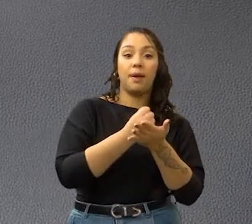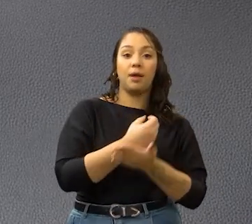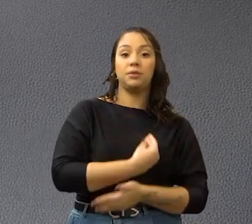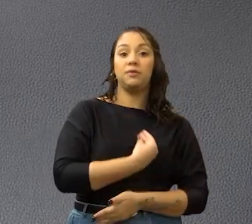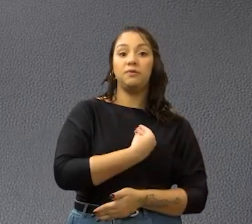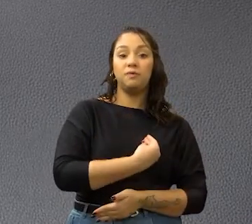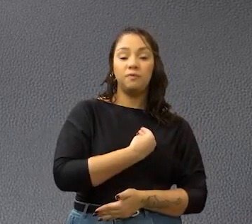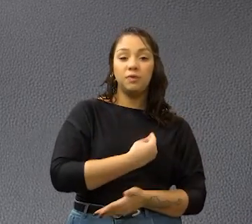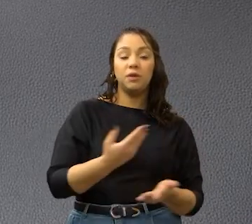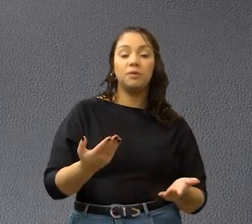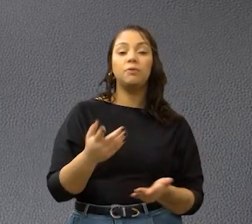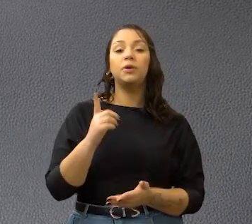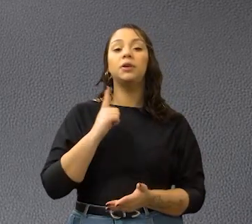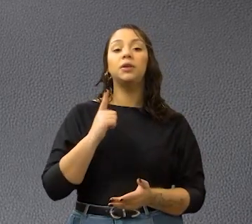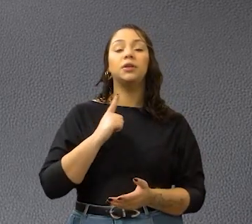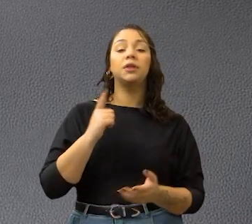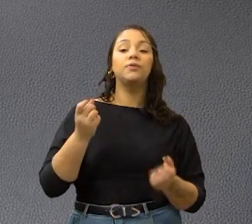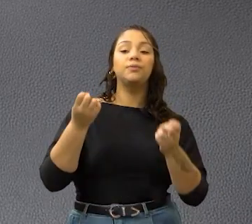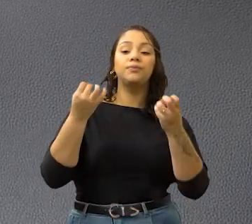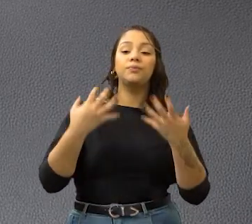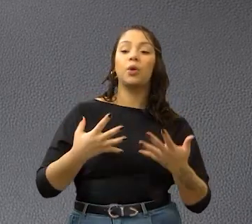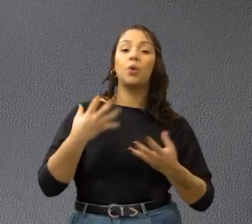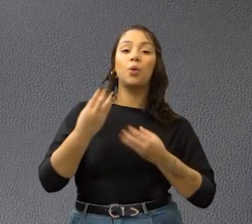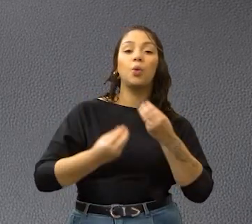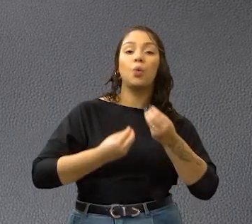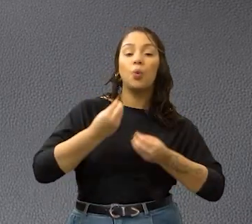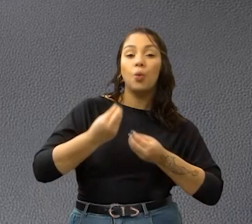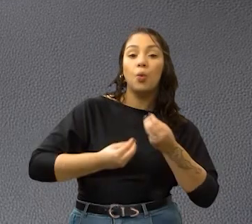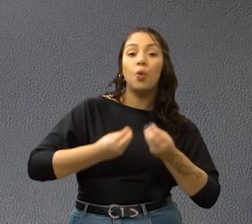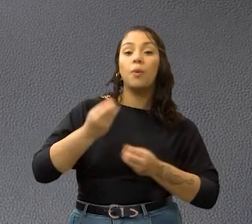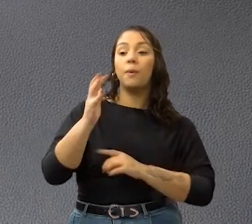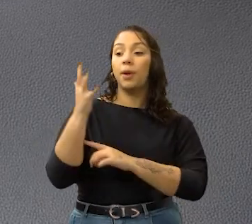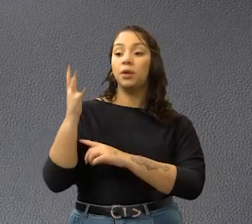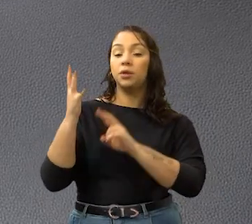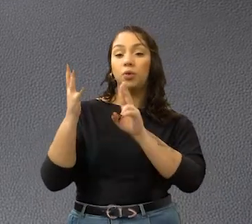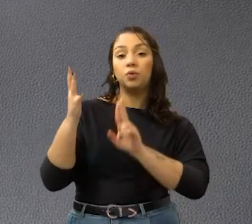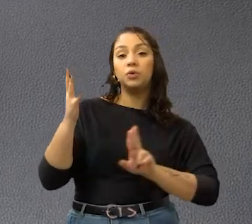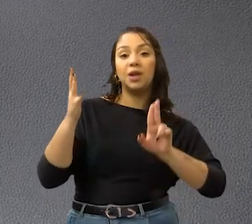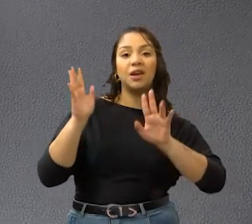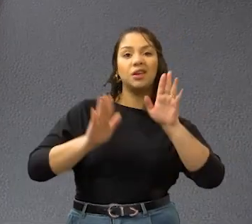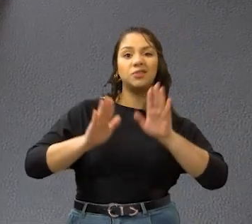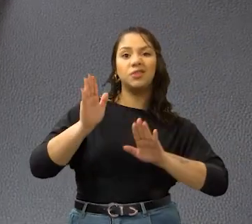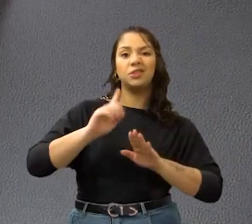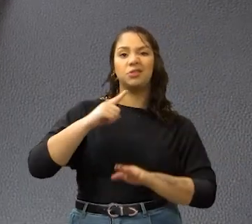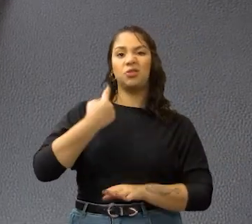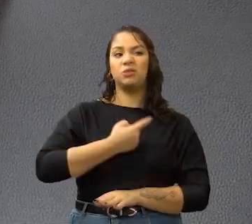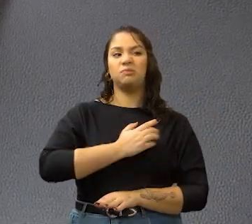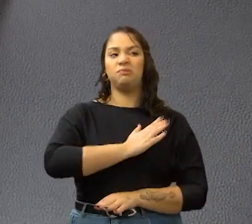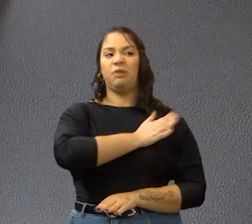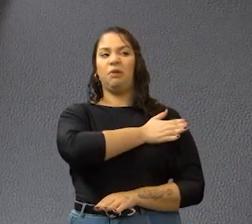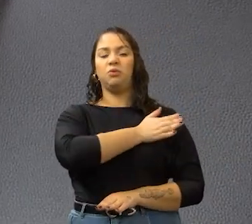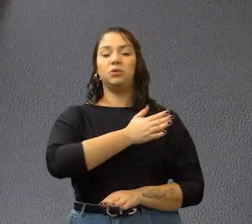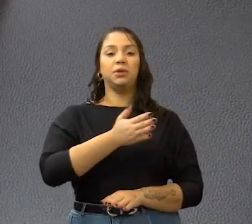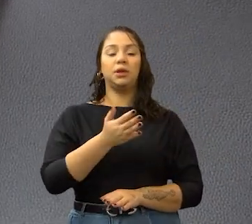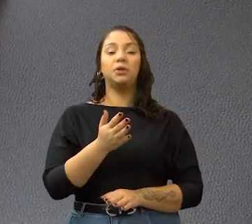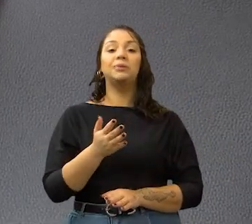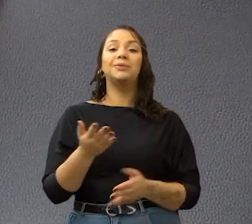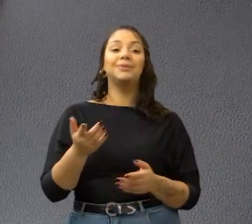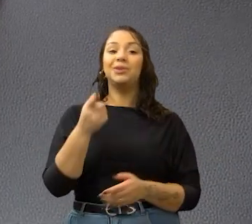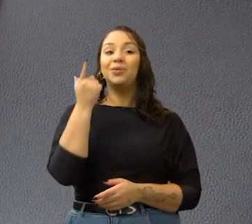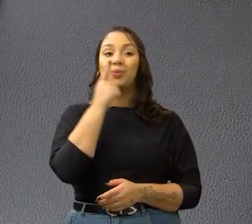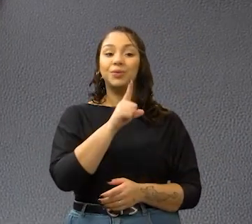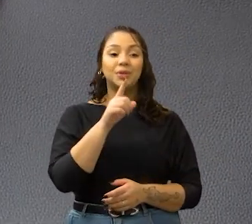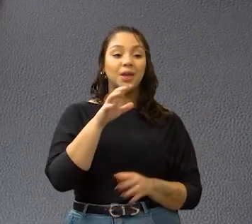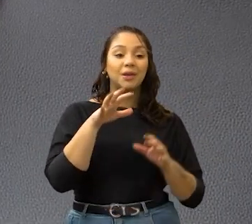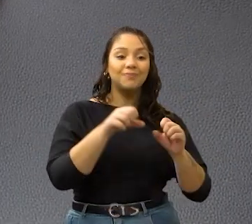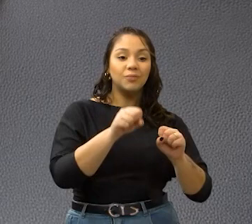viva, então que trouxe como a planta pode ser utilizada como um todo, né, e muitas vezes o nosso preconceito impede que a gente tenha